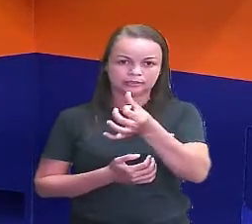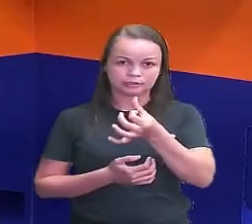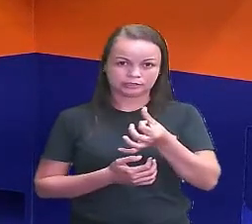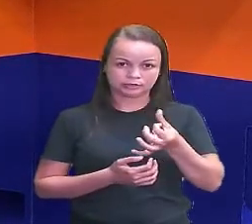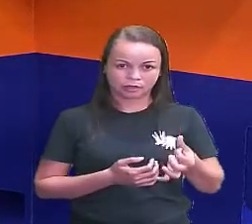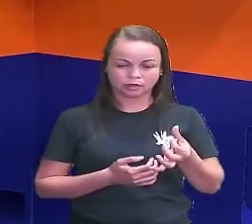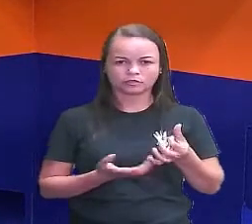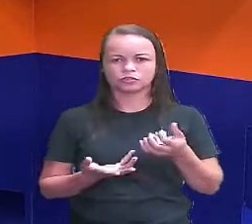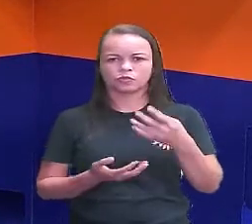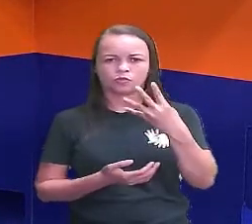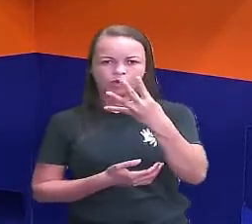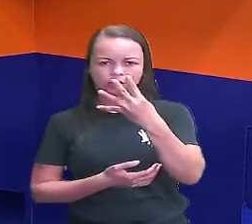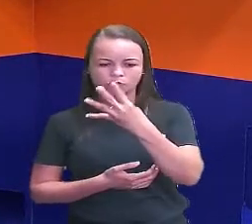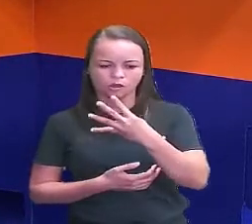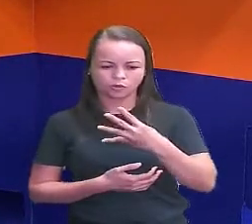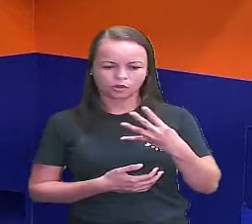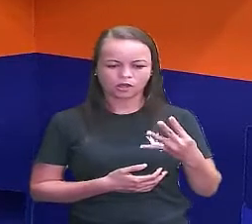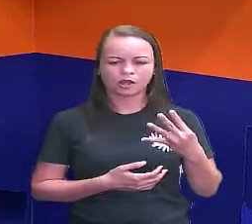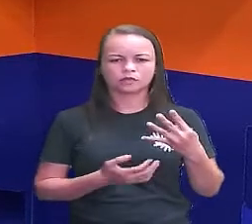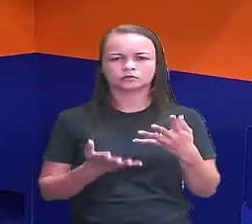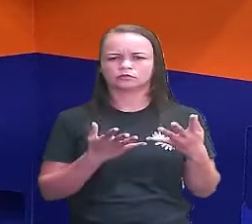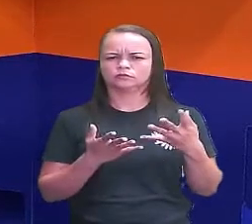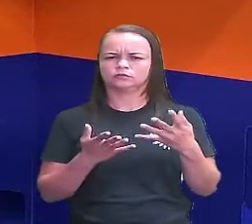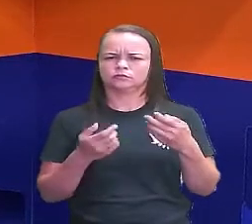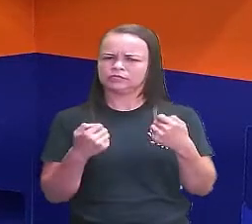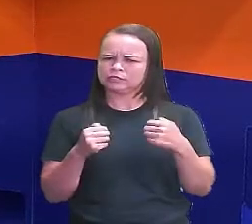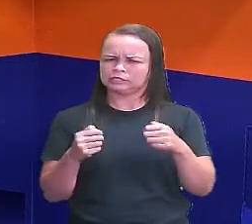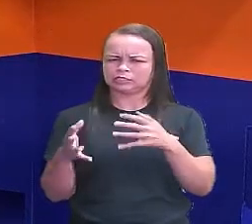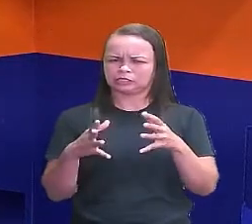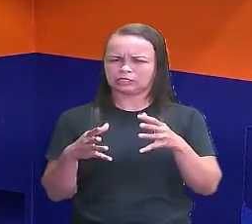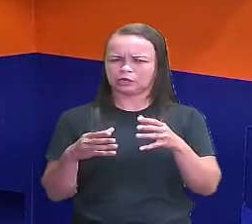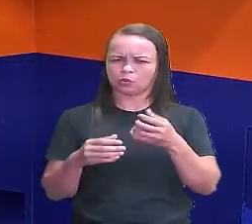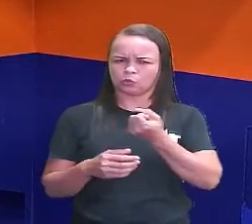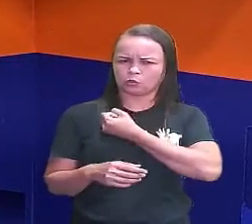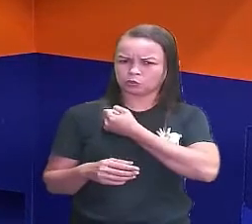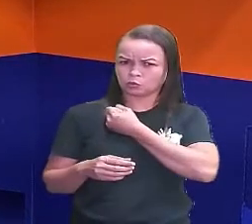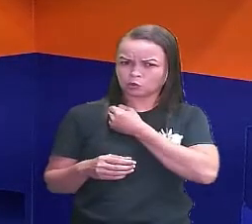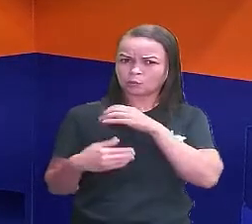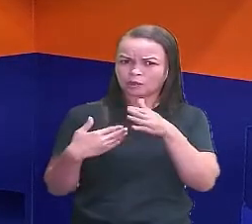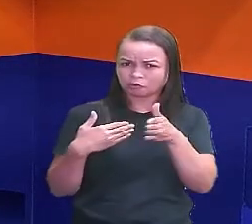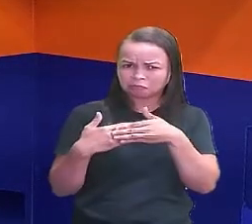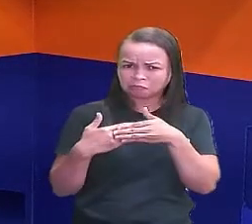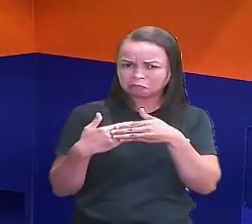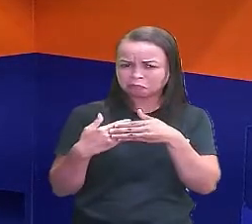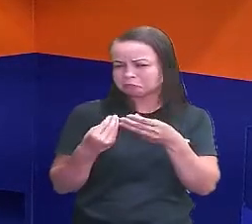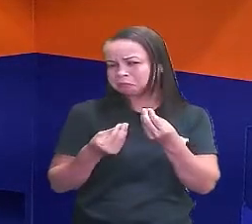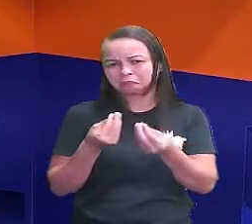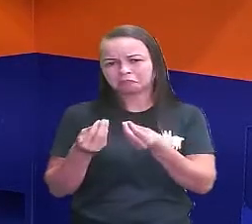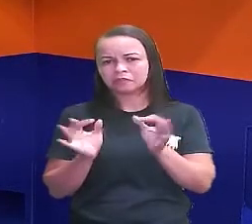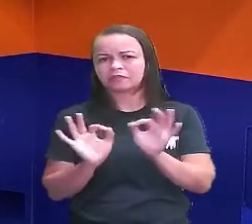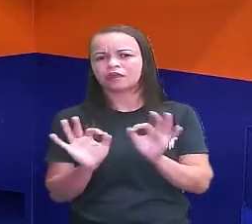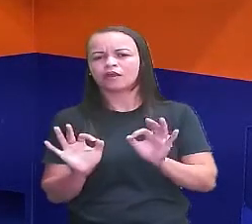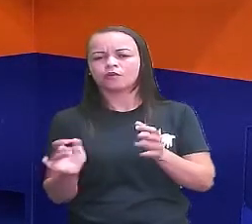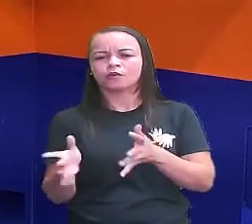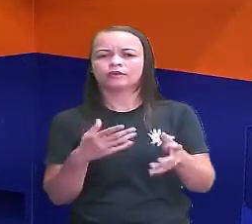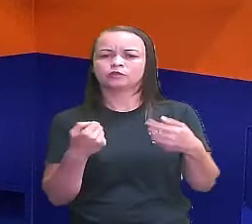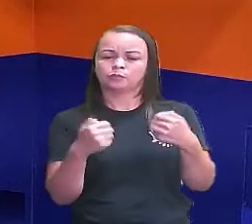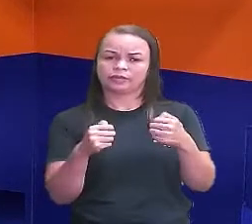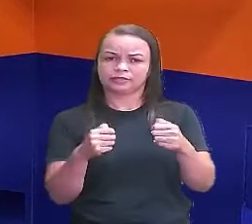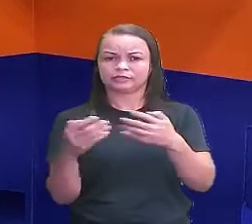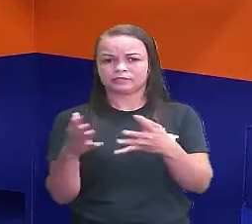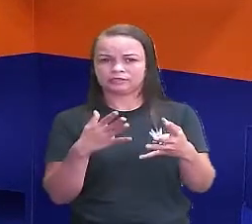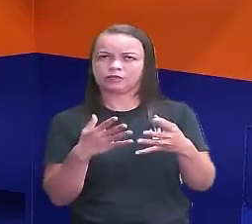6, 4, 4, 4. Professora, tem que ser automaticamente um número fechado? Não. Eu posso ter os 4 lados e cada lado